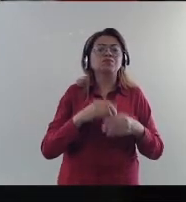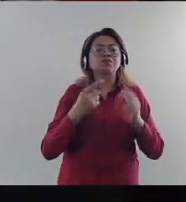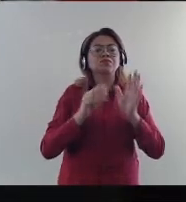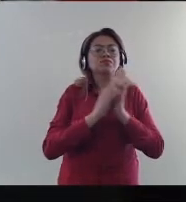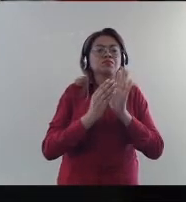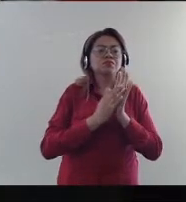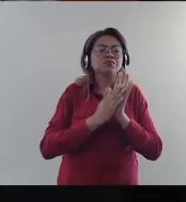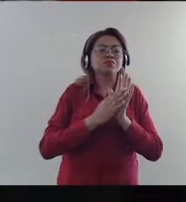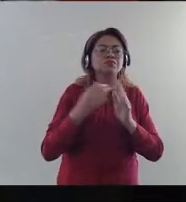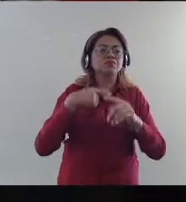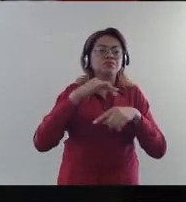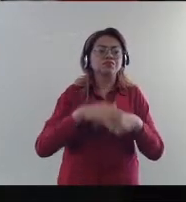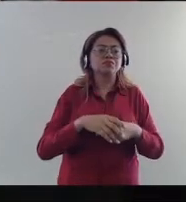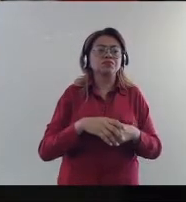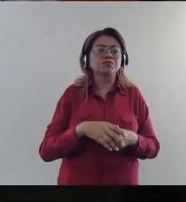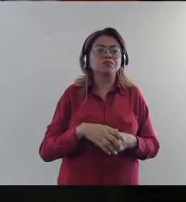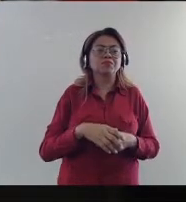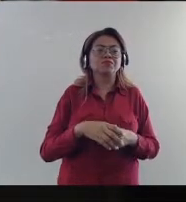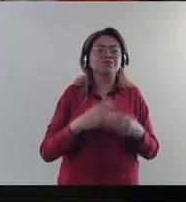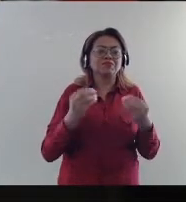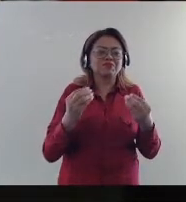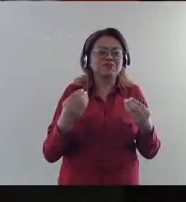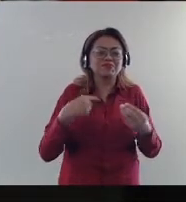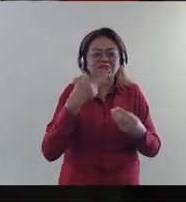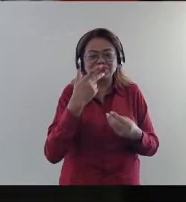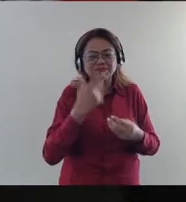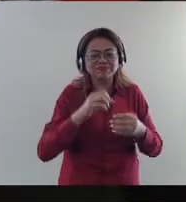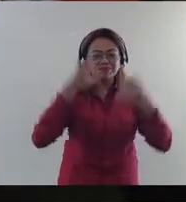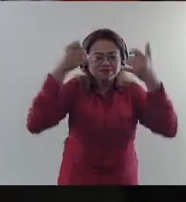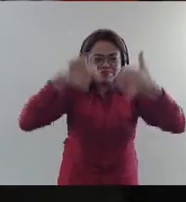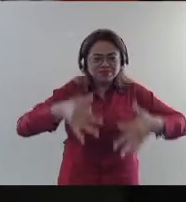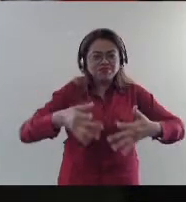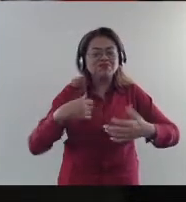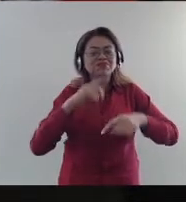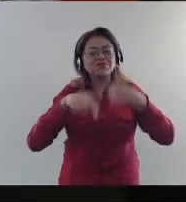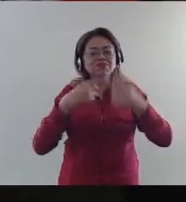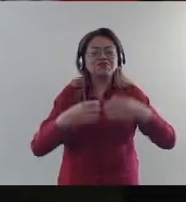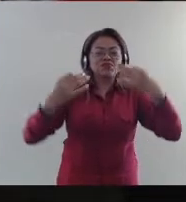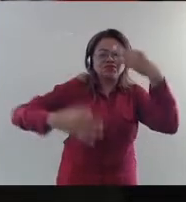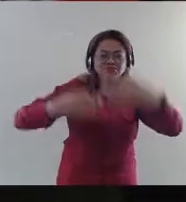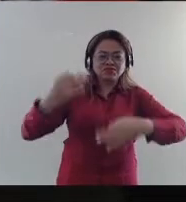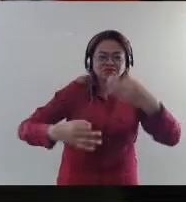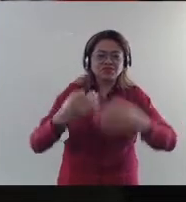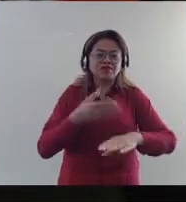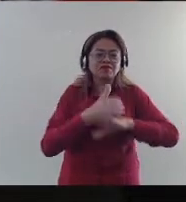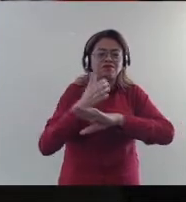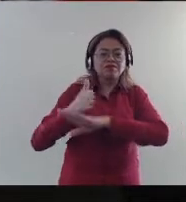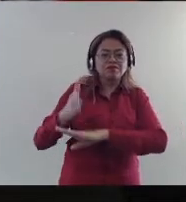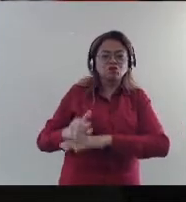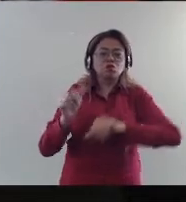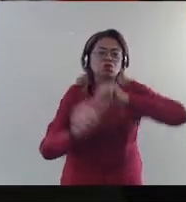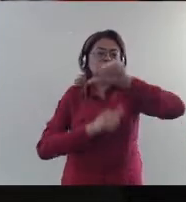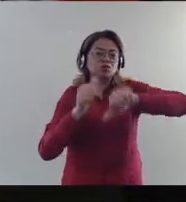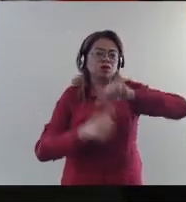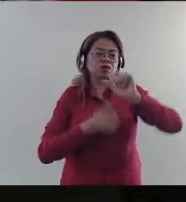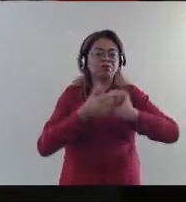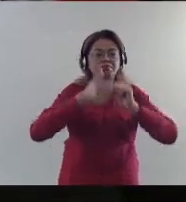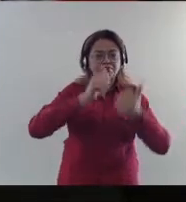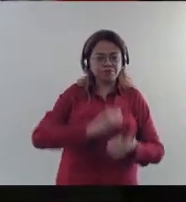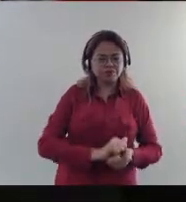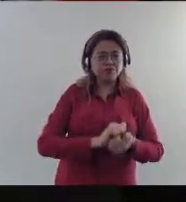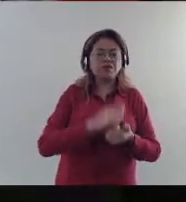E o Zavlaga colocou isso aqui muito adequadamente, né? O jurídico está passando por uma modificação, deixando de